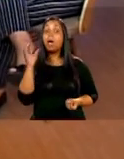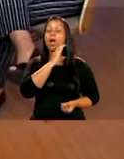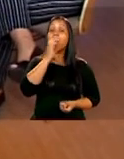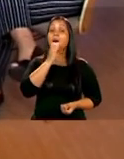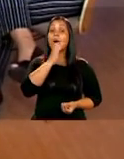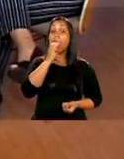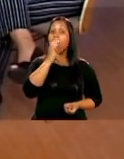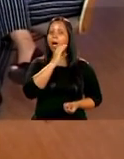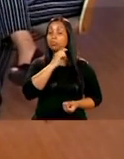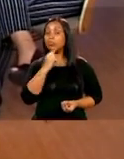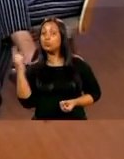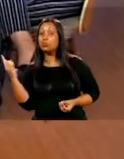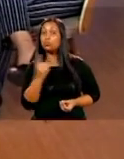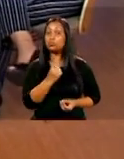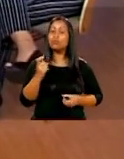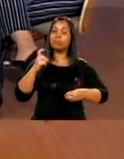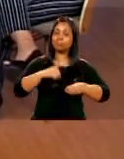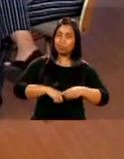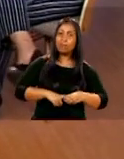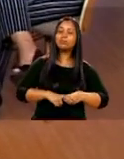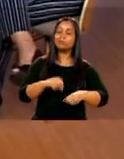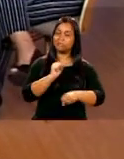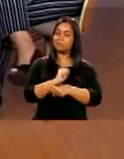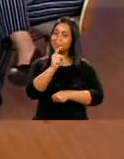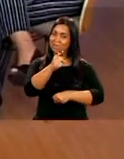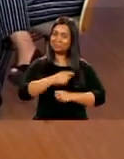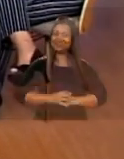Nós vamos para um breve intervalo e a gente volta daqui a pouquinho, você não saia daí.